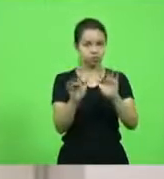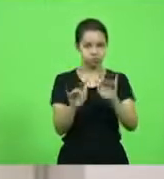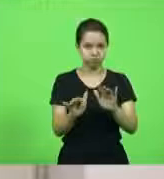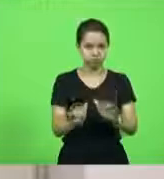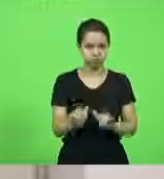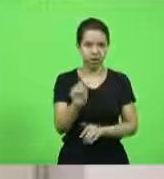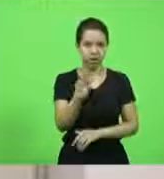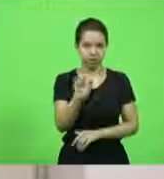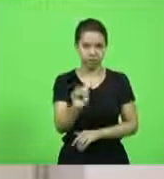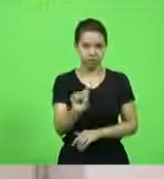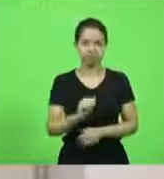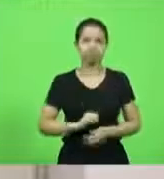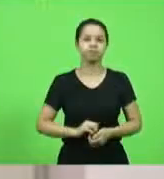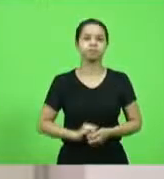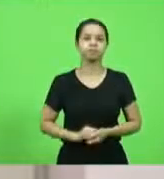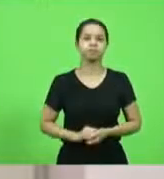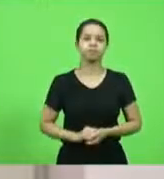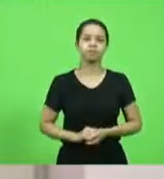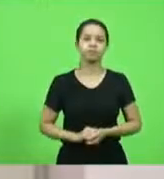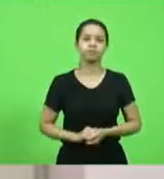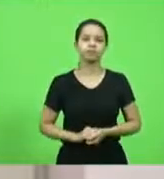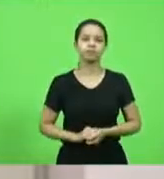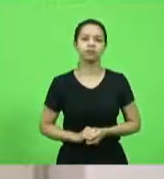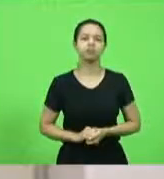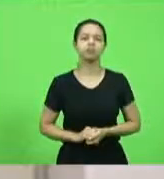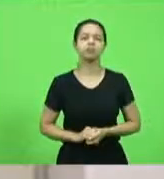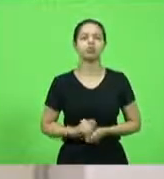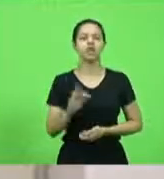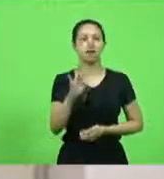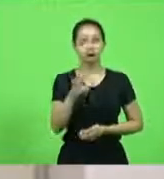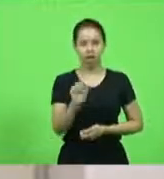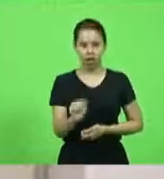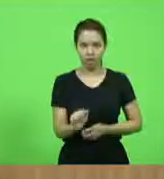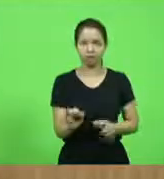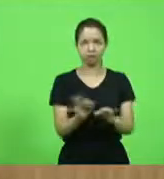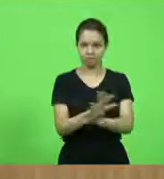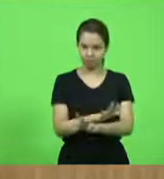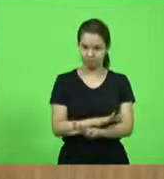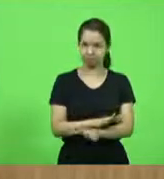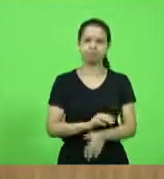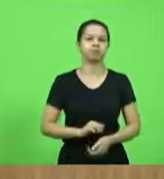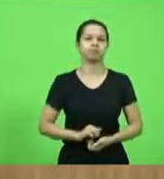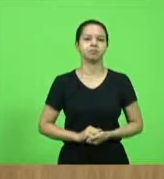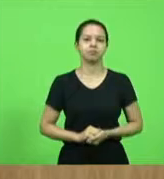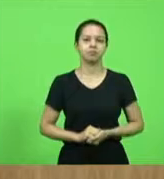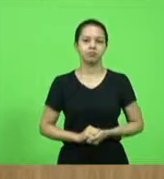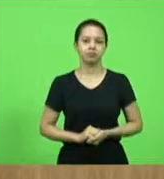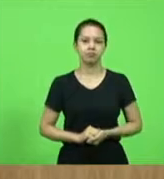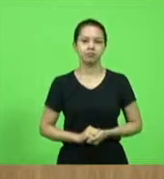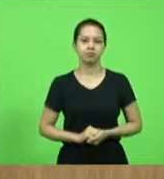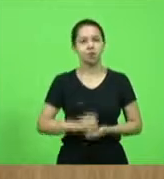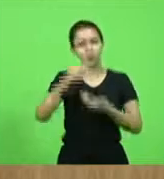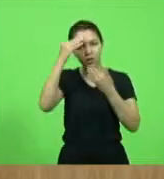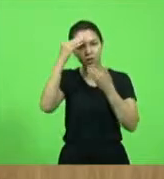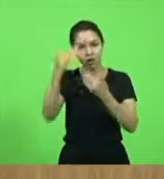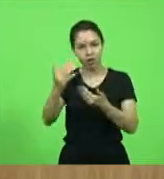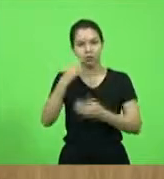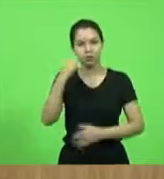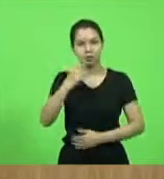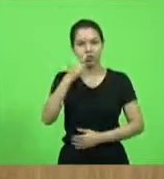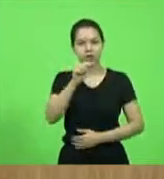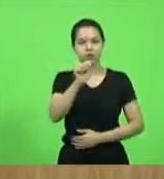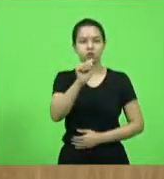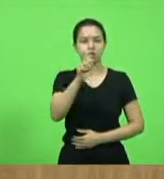lavrei a presente ata. Eram essas as atas, senhor presidente. Obrigado, deputado Alba.